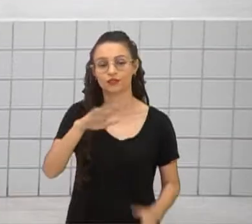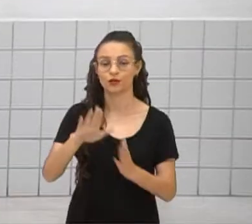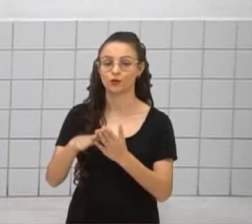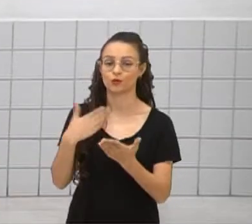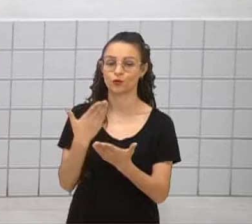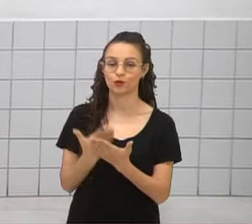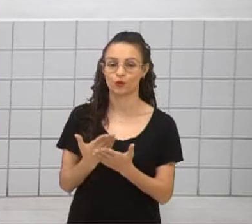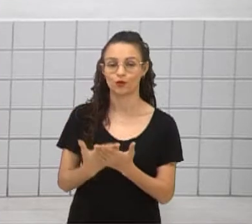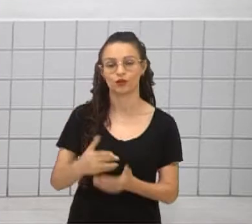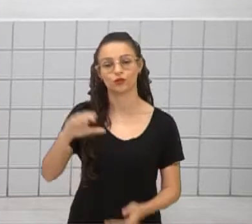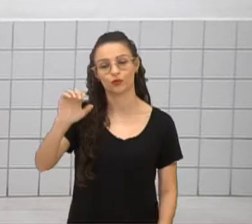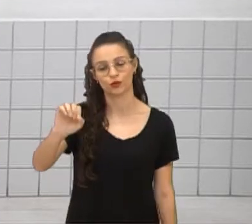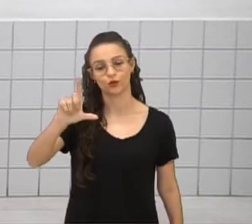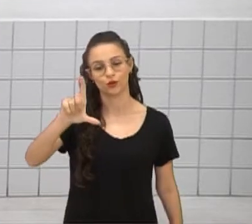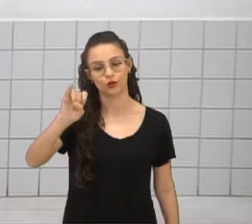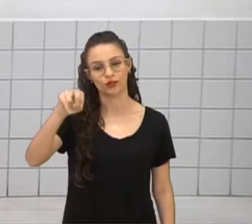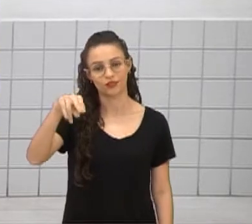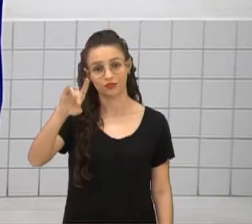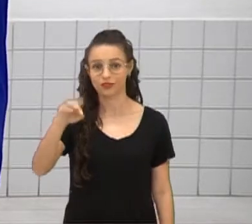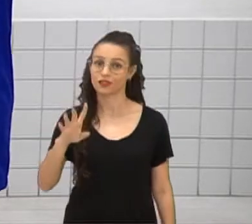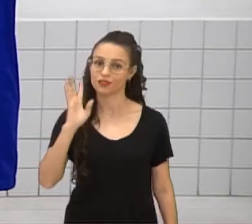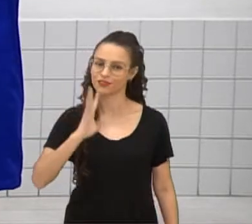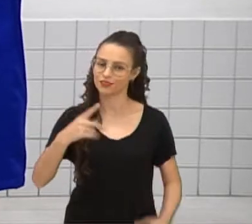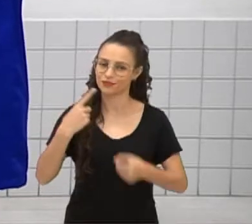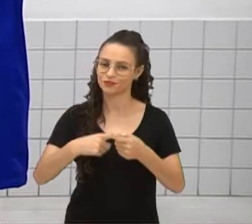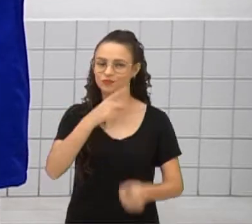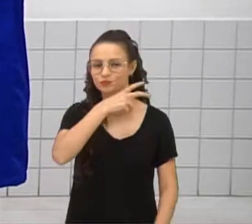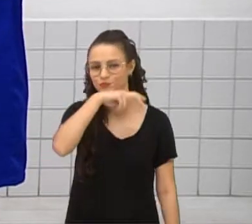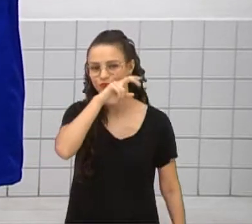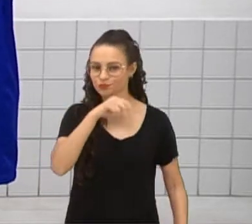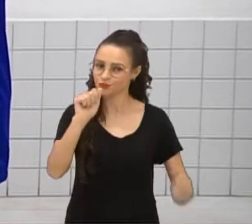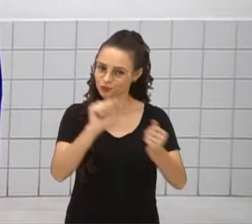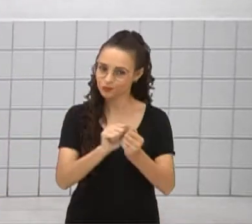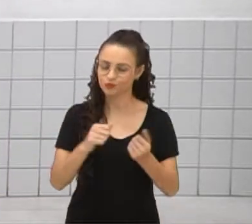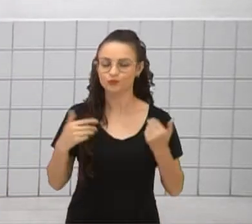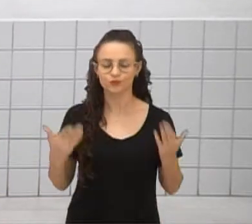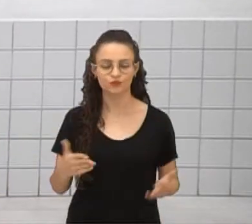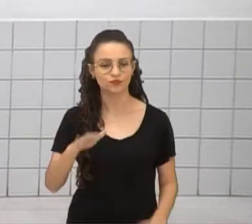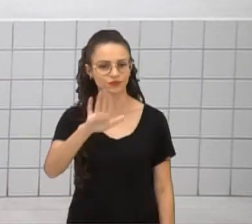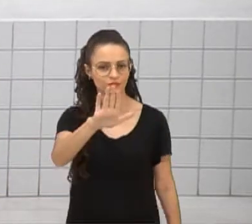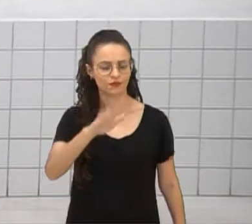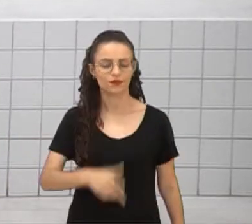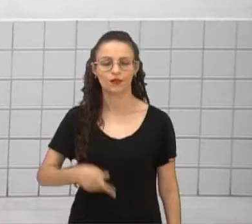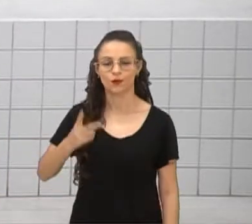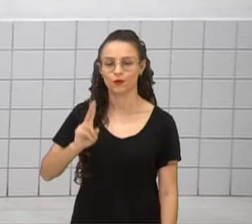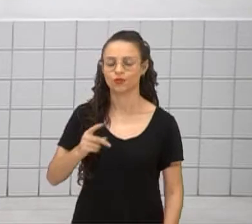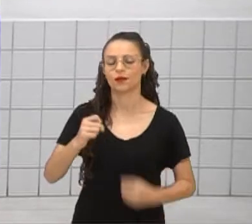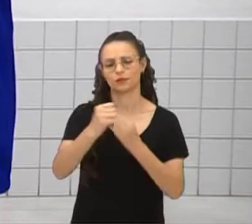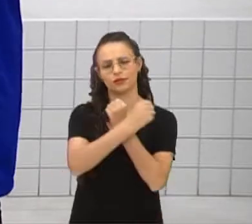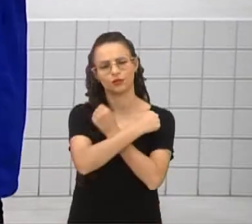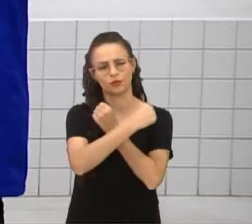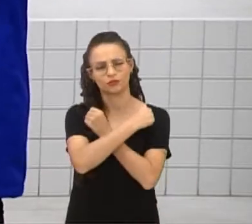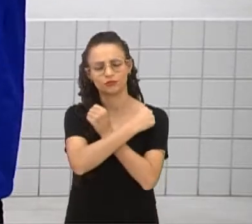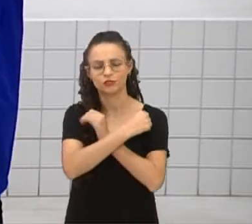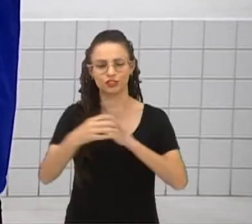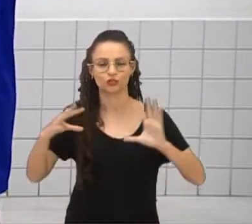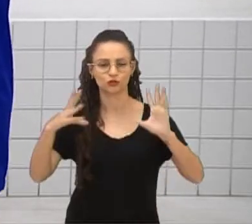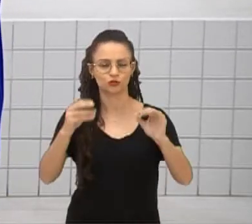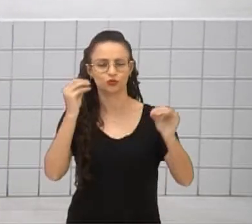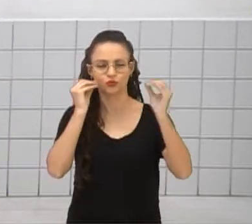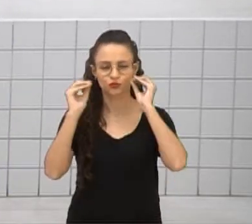claro Cascavel e Presidente antes de continuar dando abraços para vocês e beijos